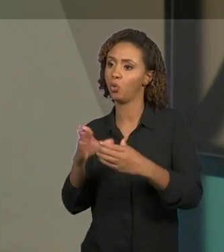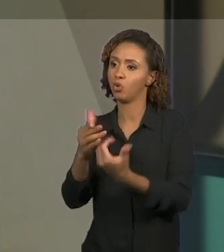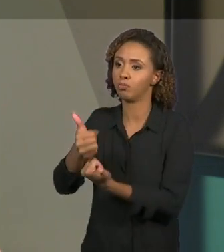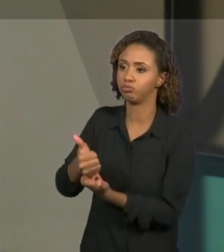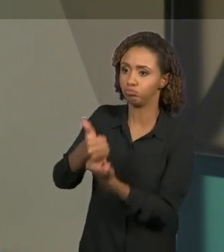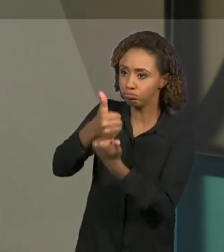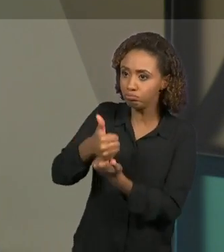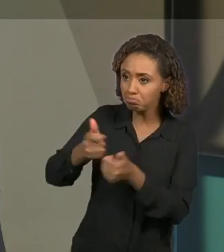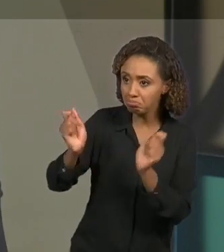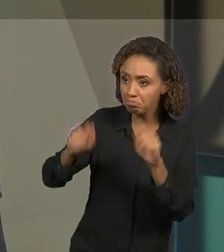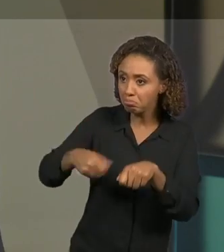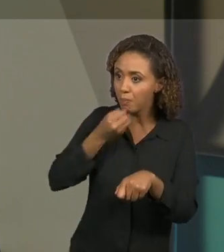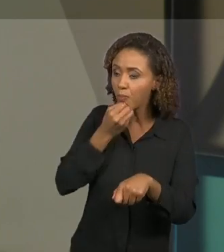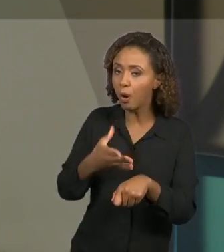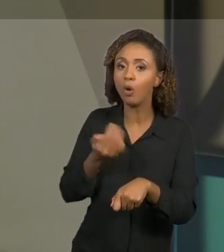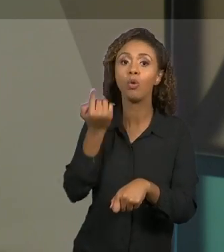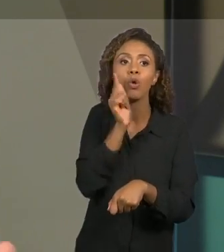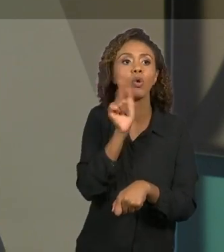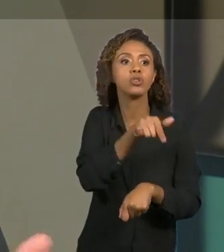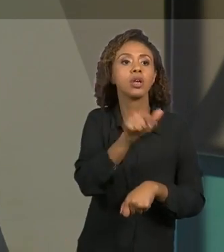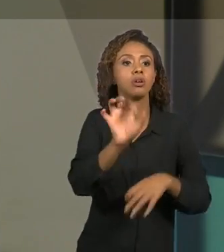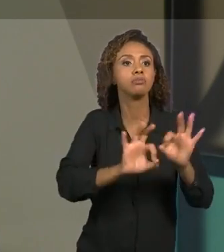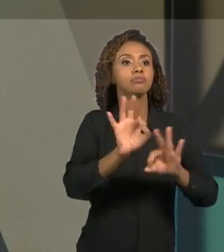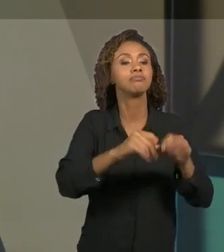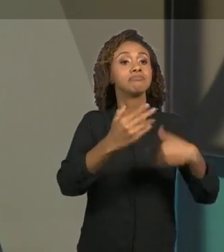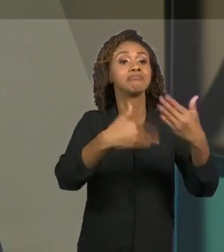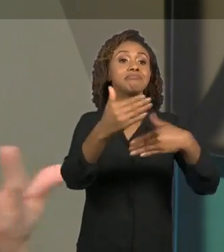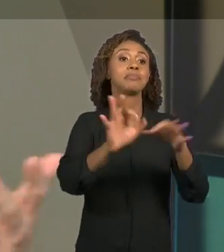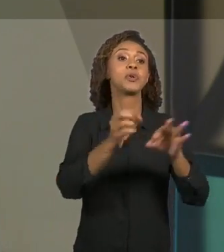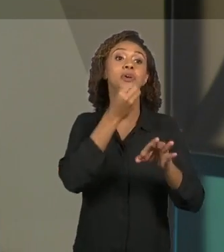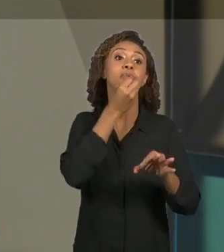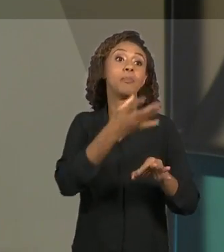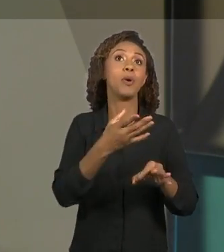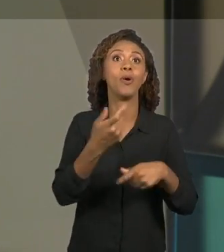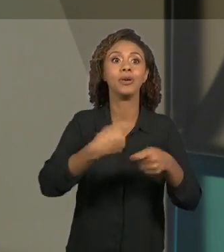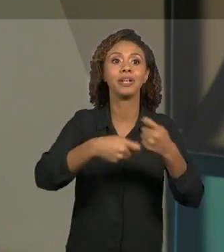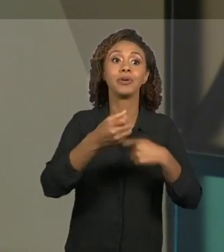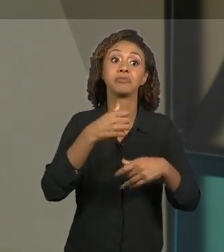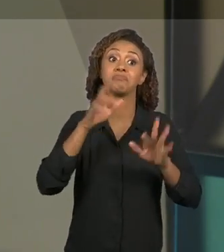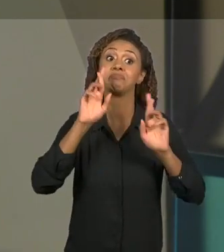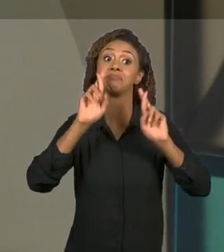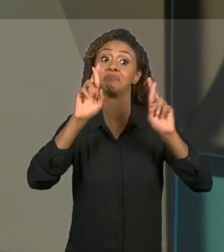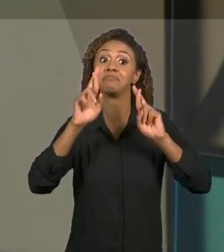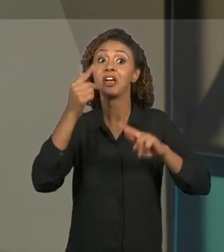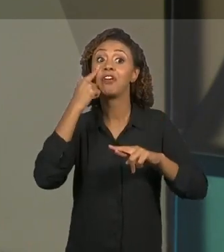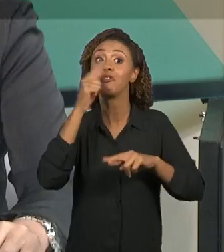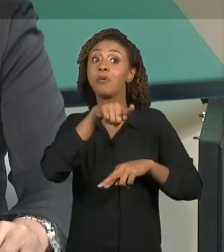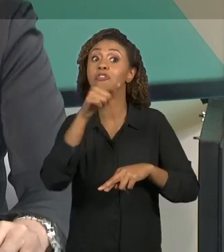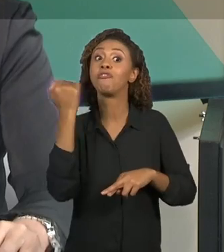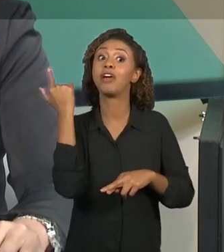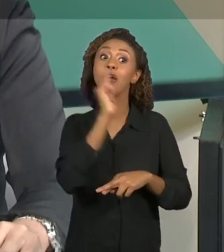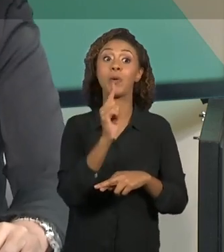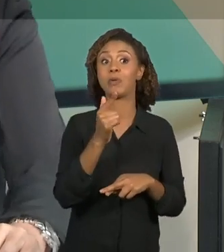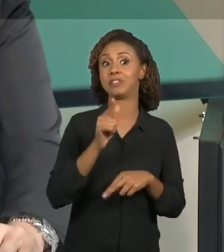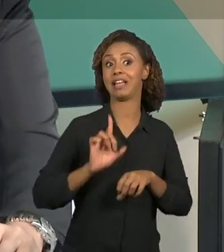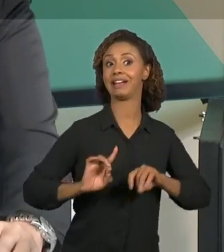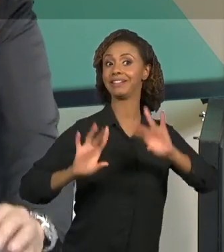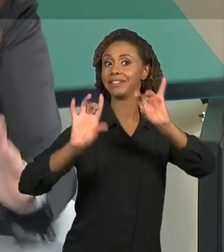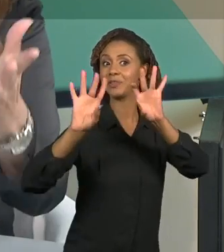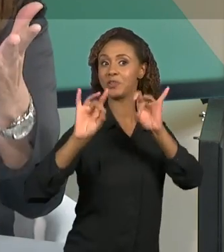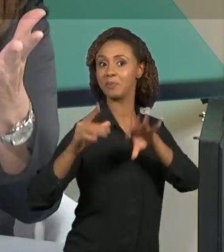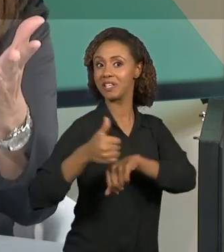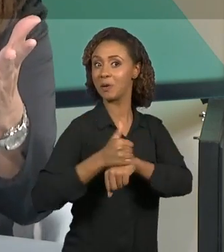tragam boas bons projetos bons planos de negócio quem sabe daí né nossa aí os novos unicórnio sair do estado de são paulo